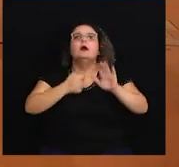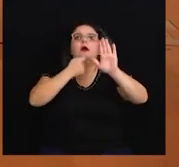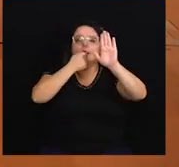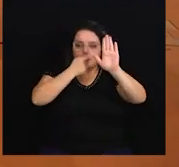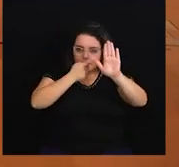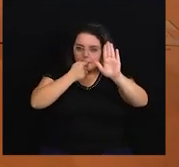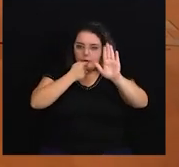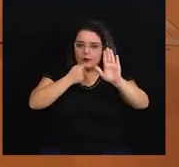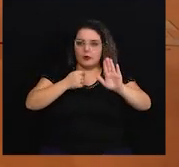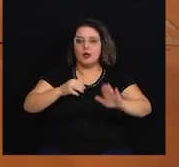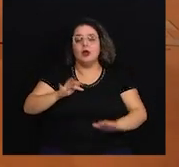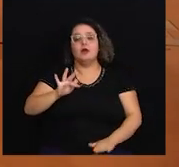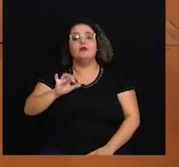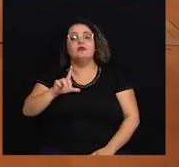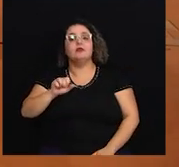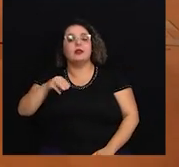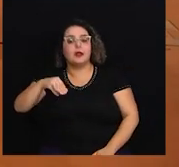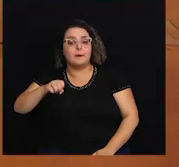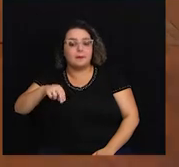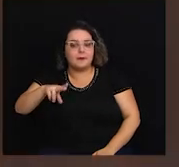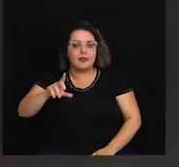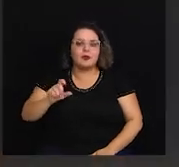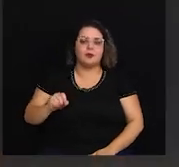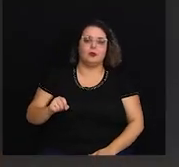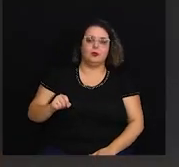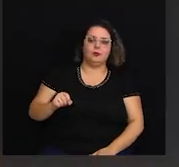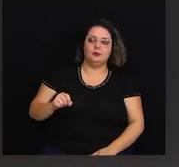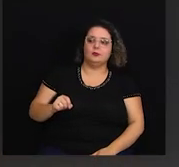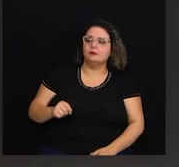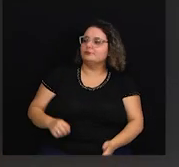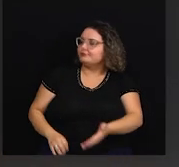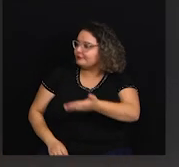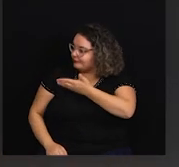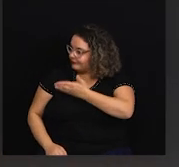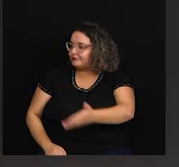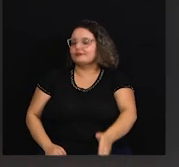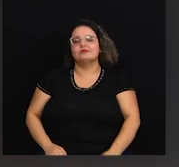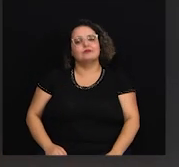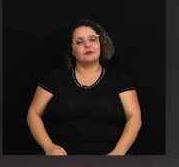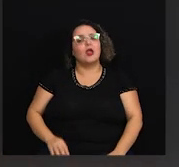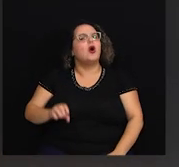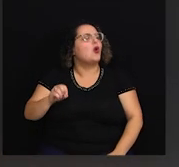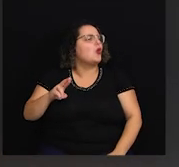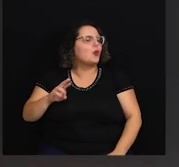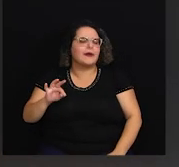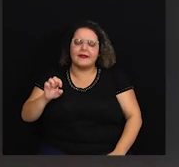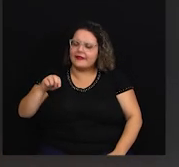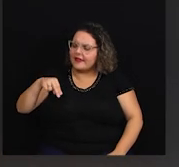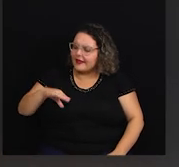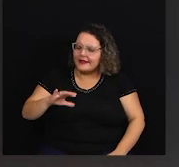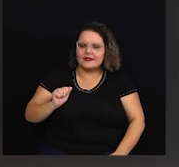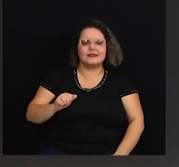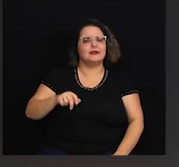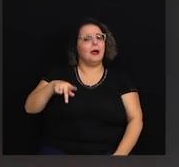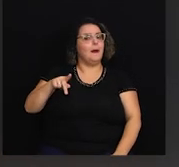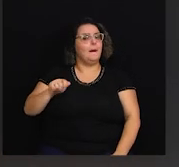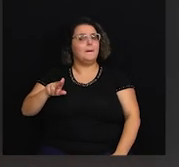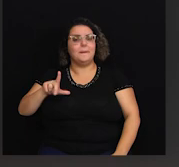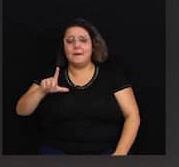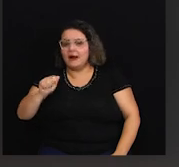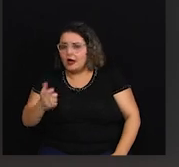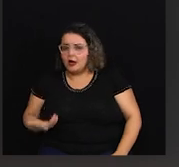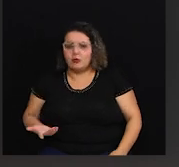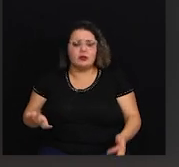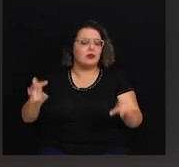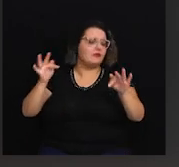Flamengo de Oscar Schmidt Vasco de Vargas pegou época de hortência de Paula apito final